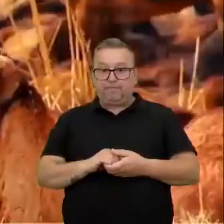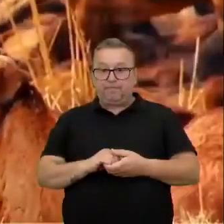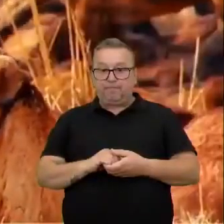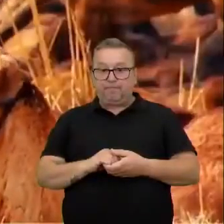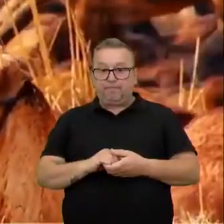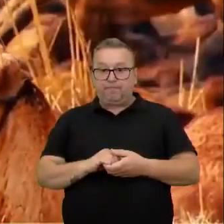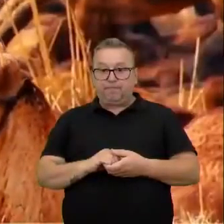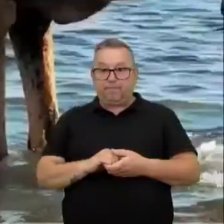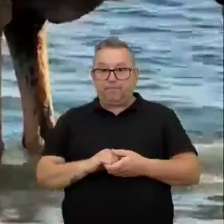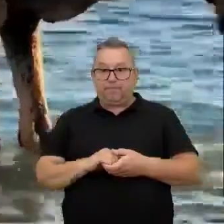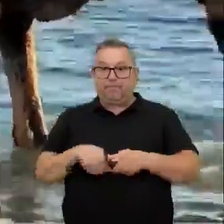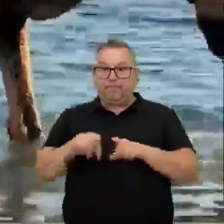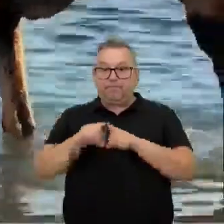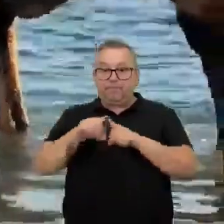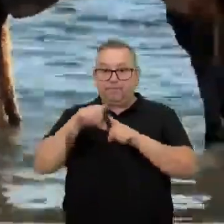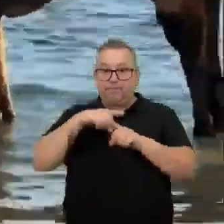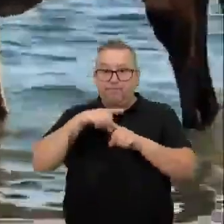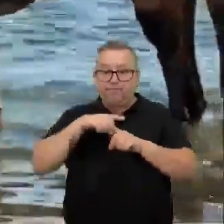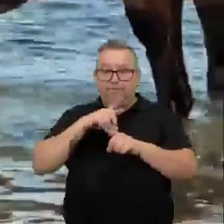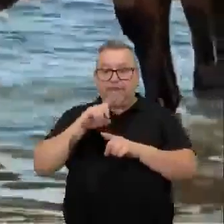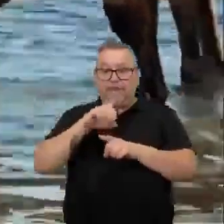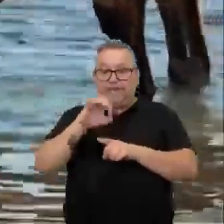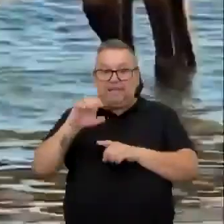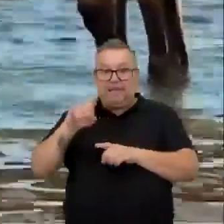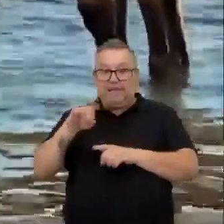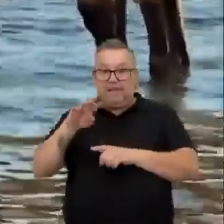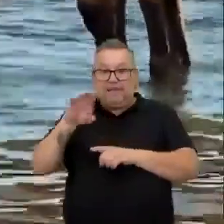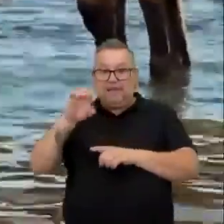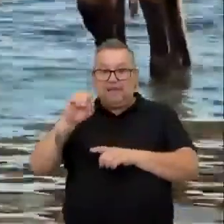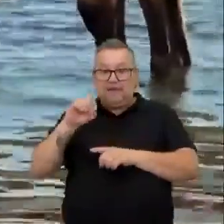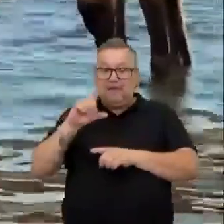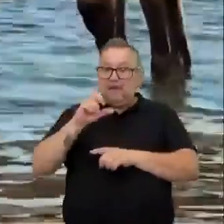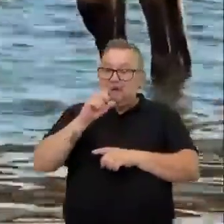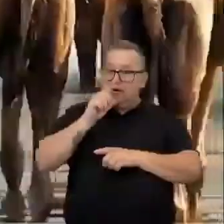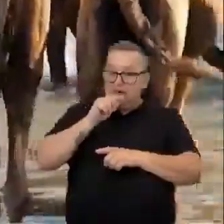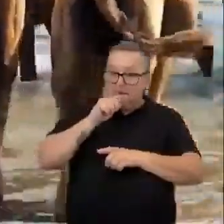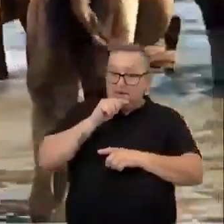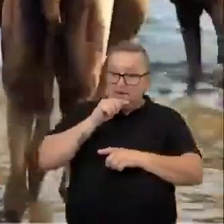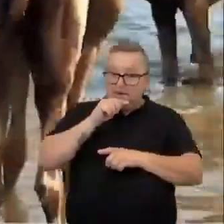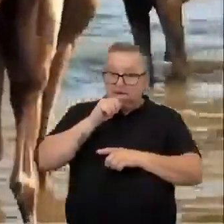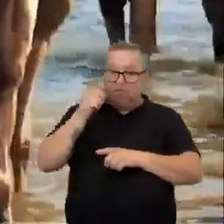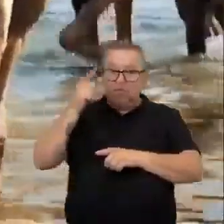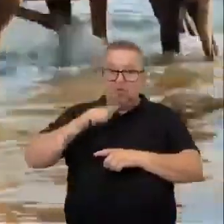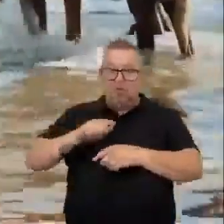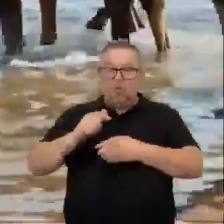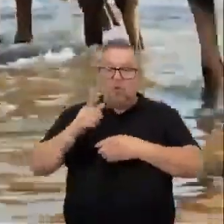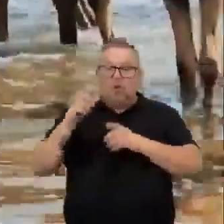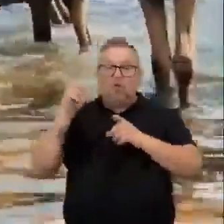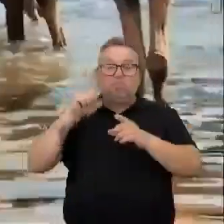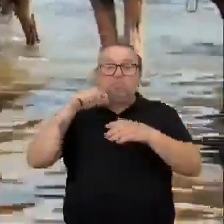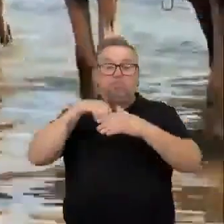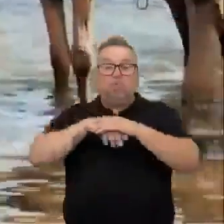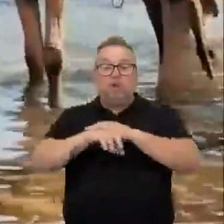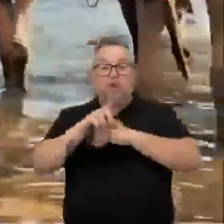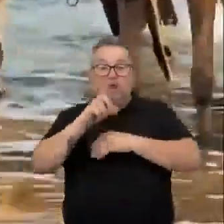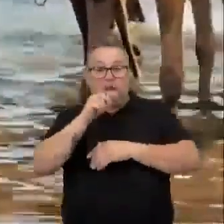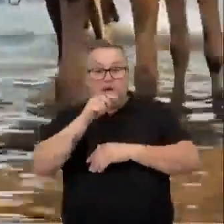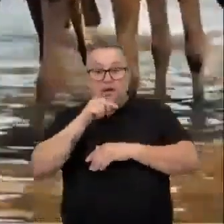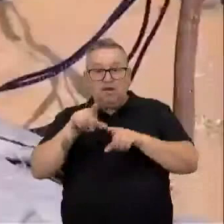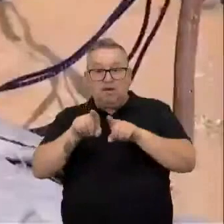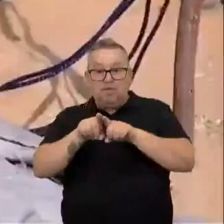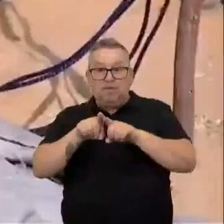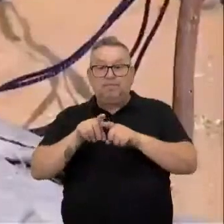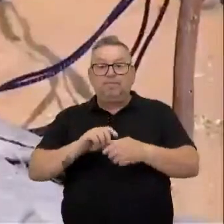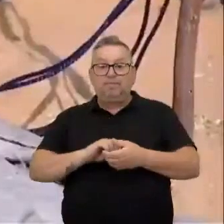Capaz de beber mais de 100 litros de água em 13 minutos, o camelo é o mamífero com maior capacidade do mundo de se